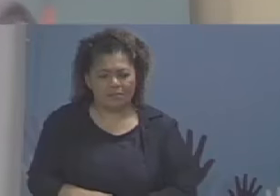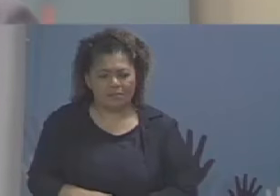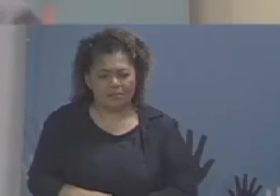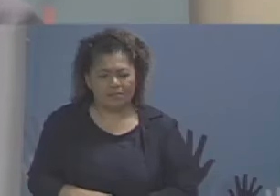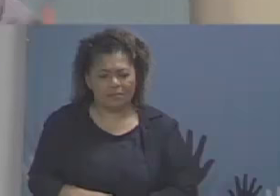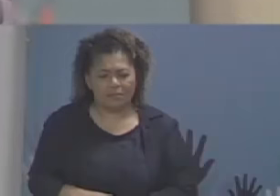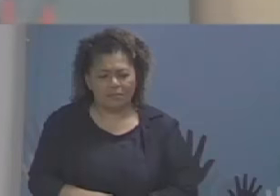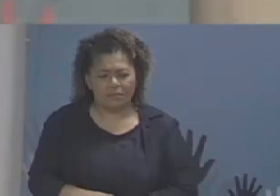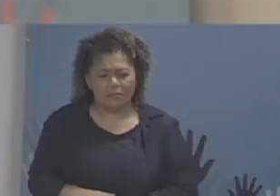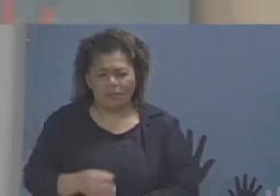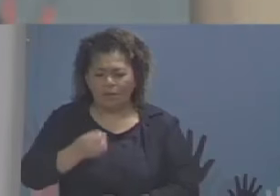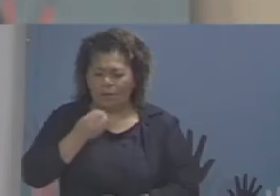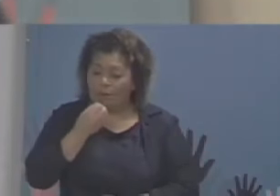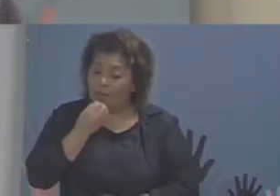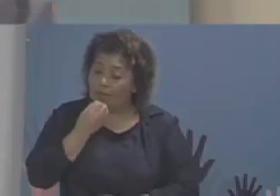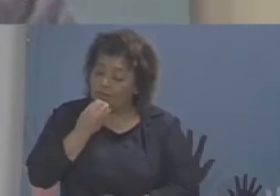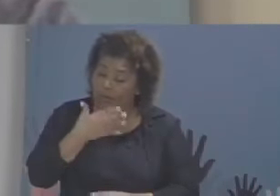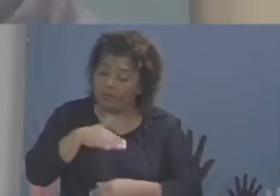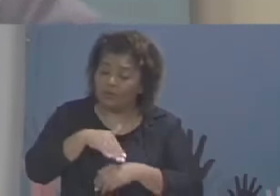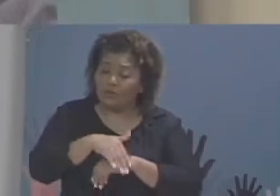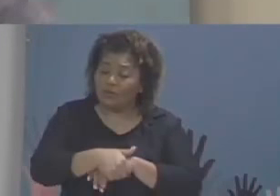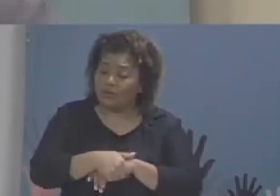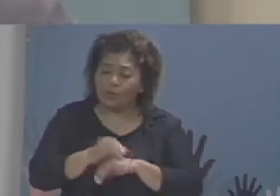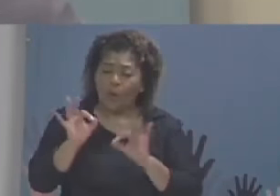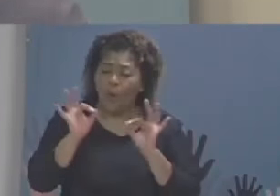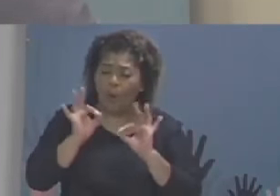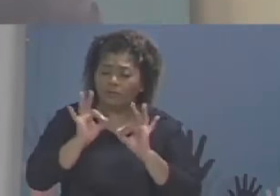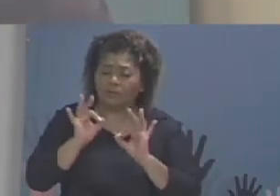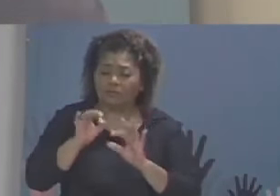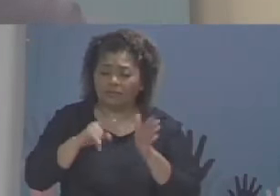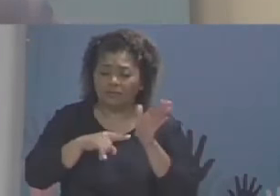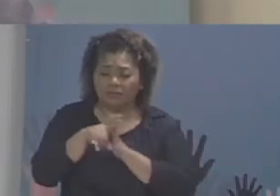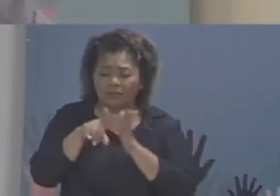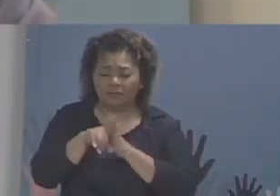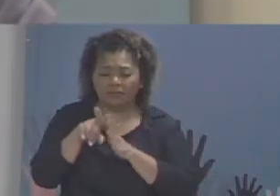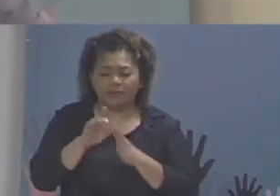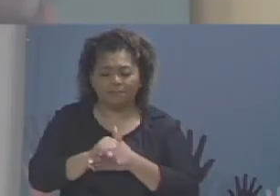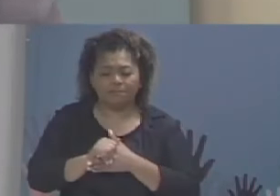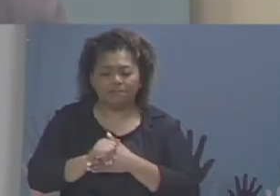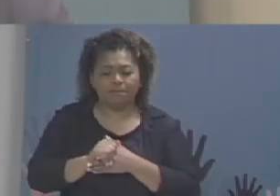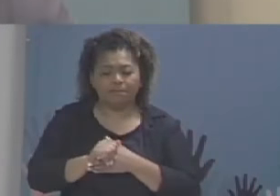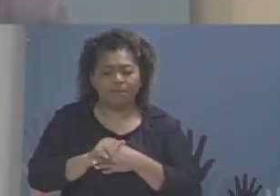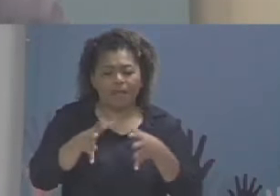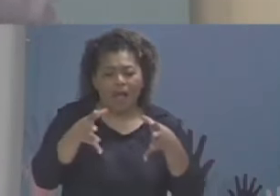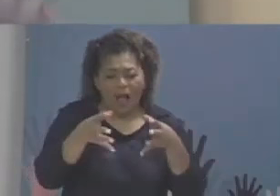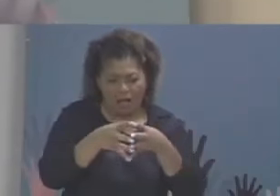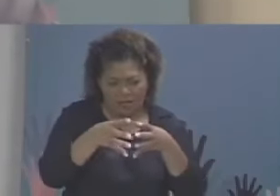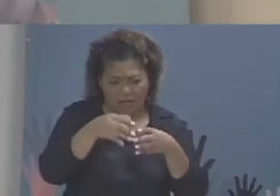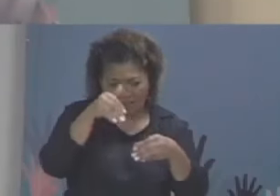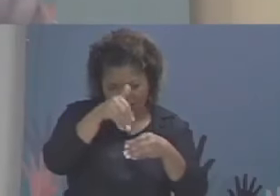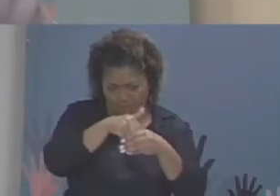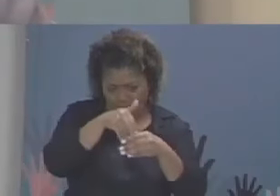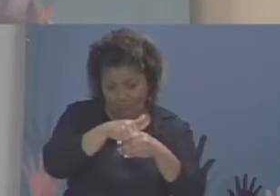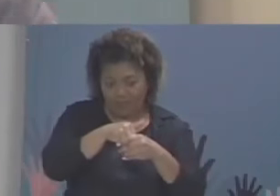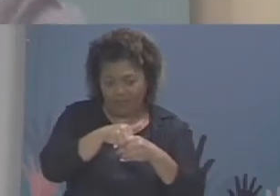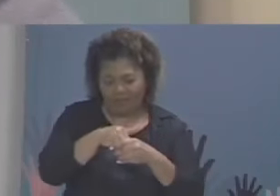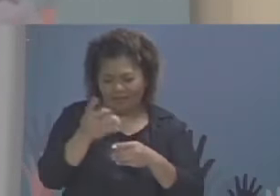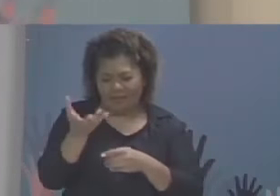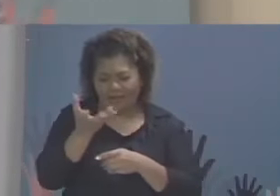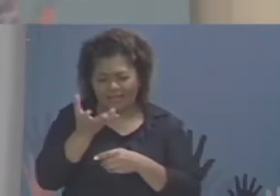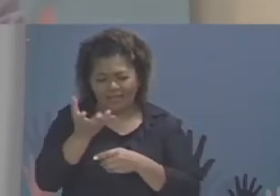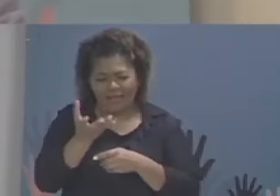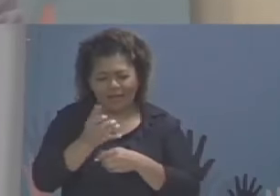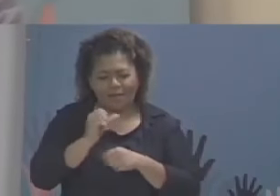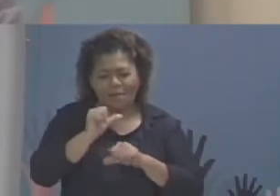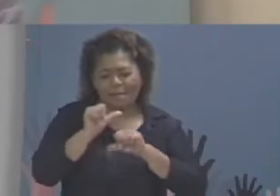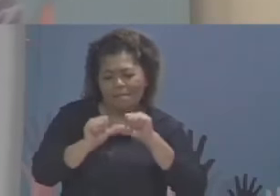114.063. Boa noite, Gabriel. Ótima pergunta. As chapas que aqui estão presentes, elas querem alterar o efeito sem mexer na causa. Como